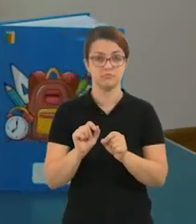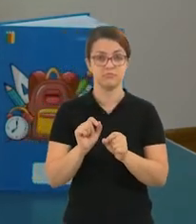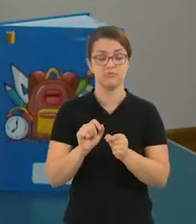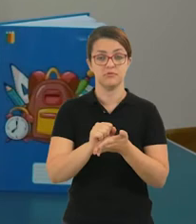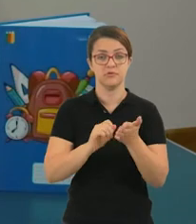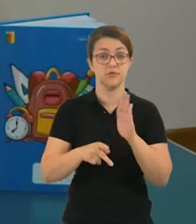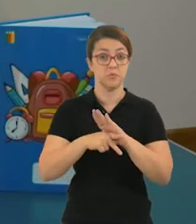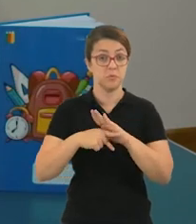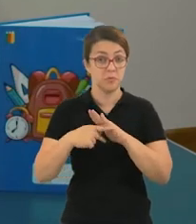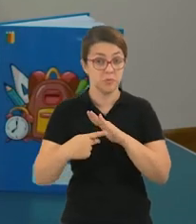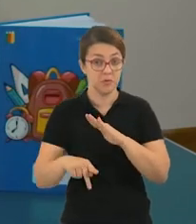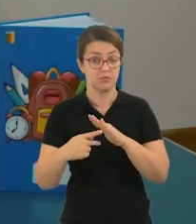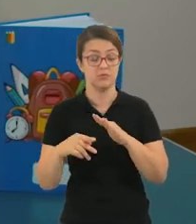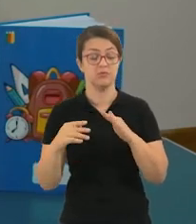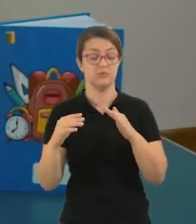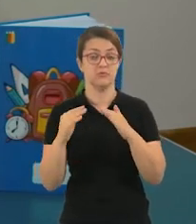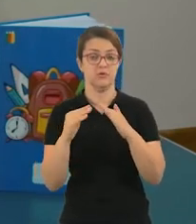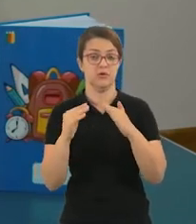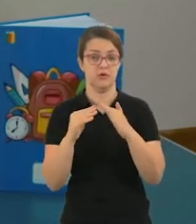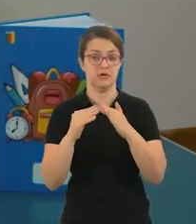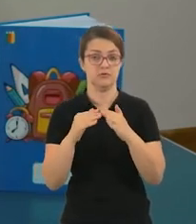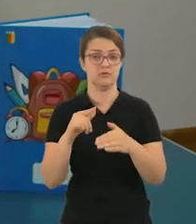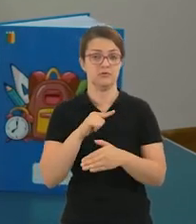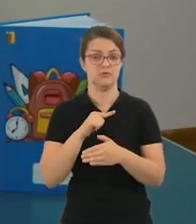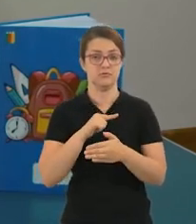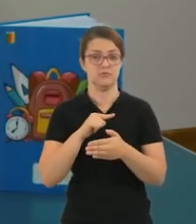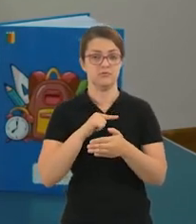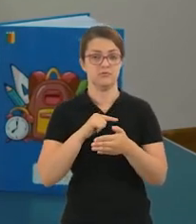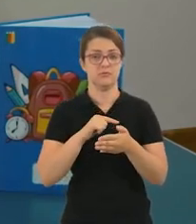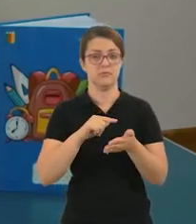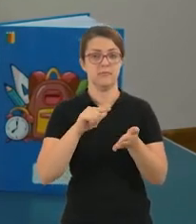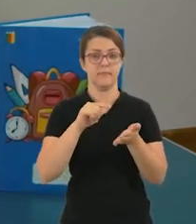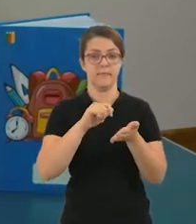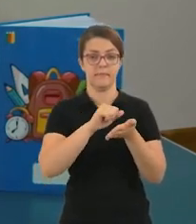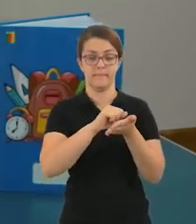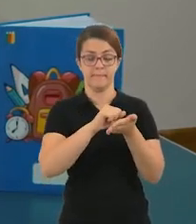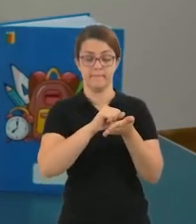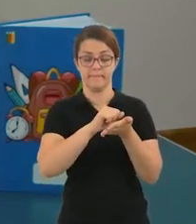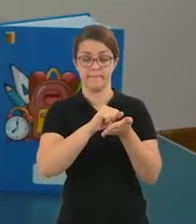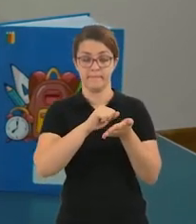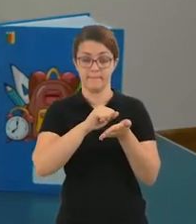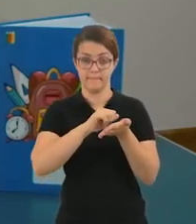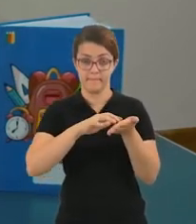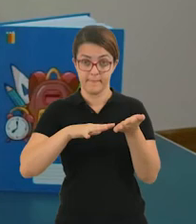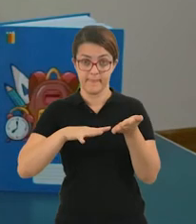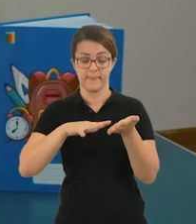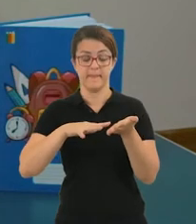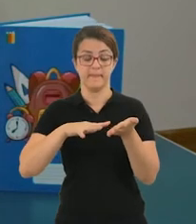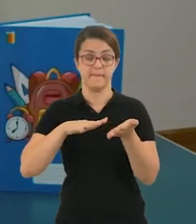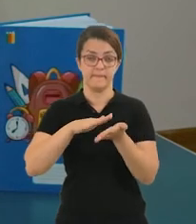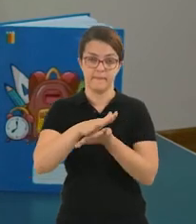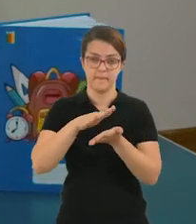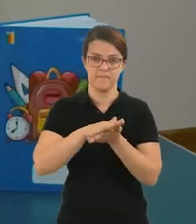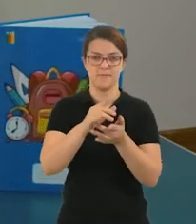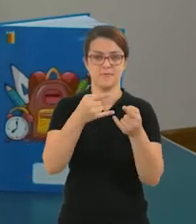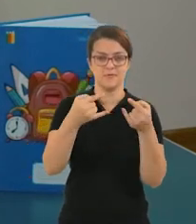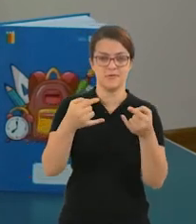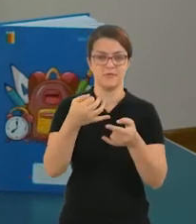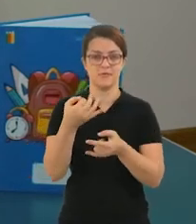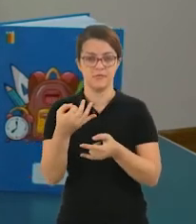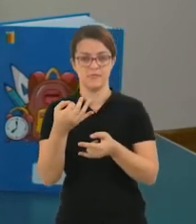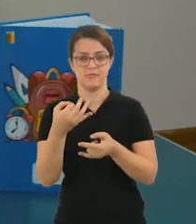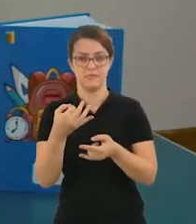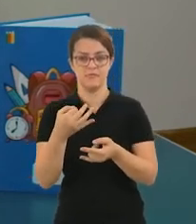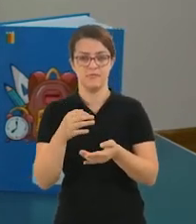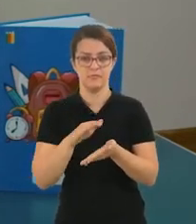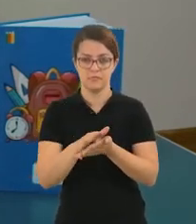Casa, existem todas as notas e moedas do Sistema Monetário Brasileiro, se você quiser imprimir e recortar. Mas se você não puder, não